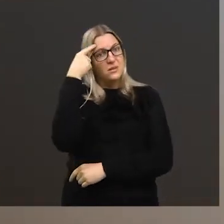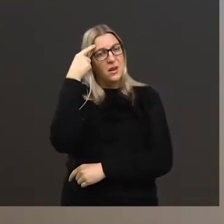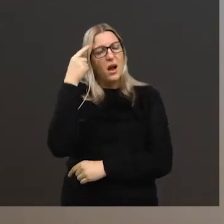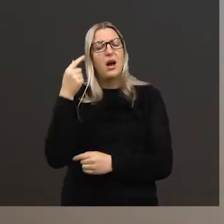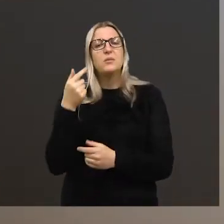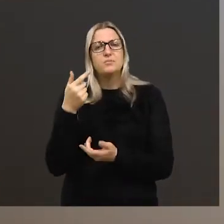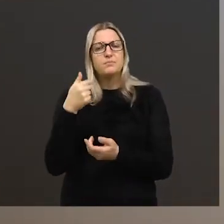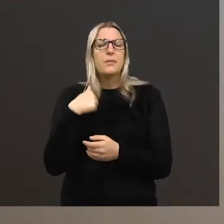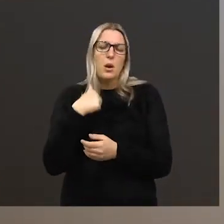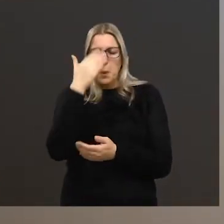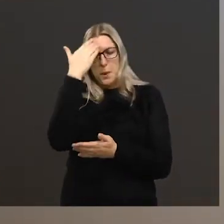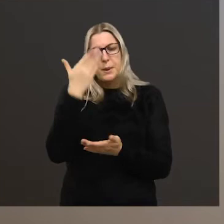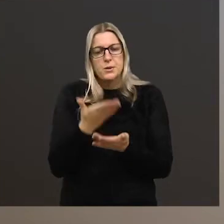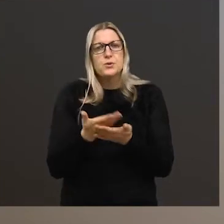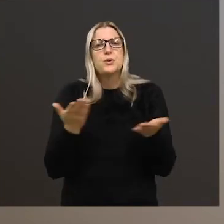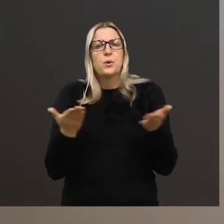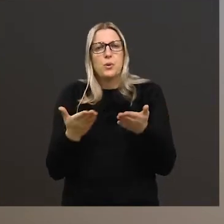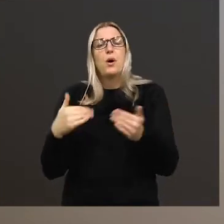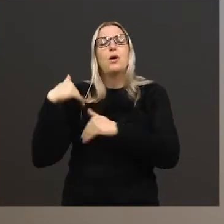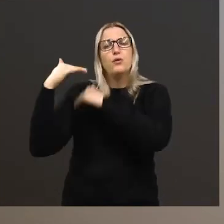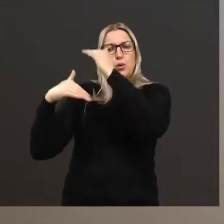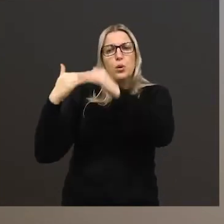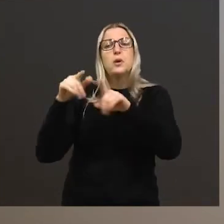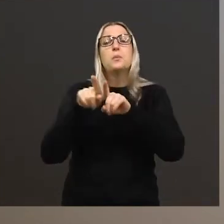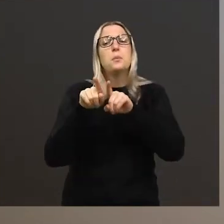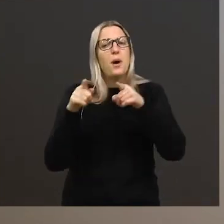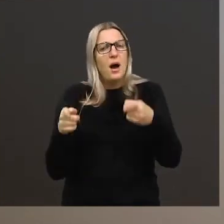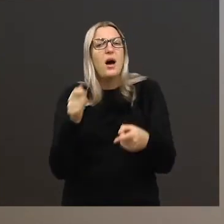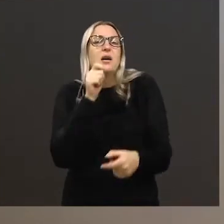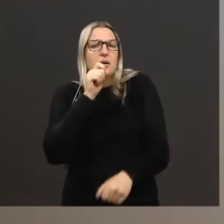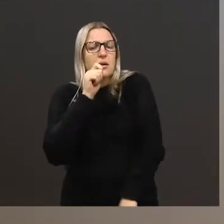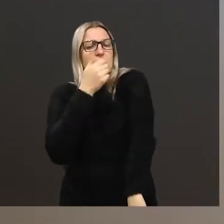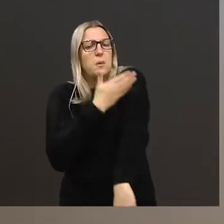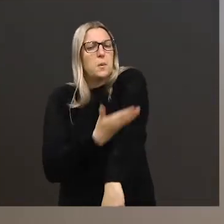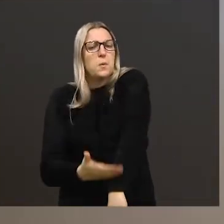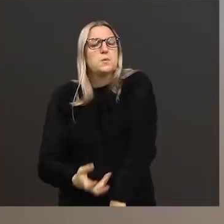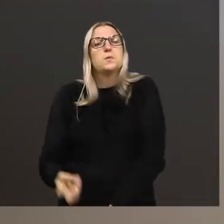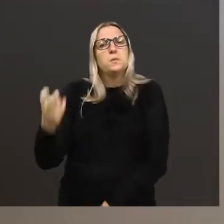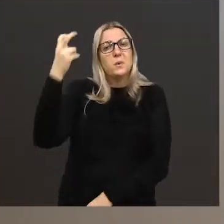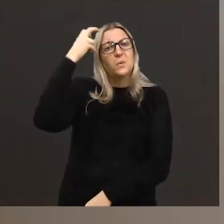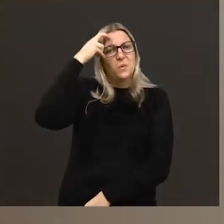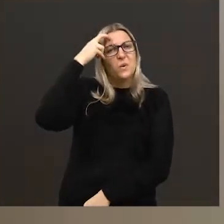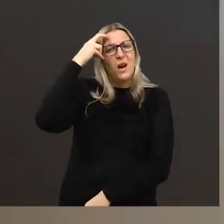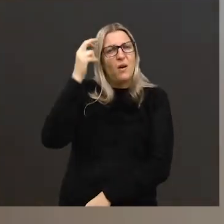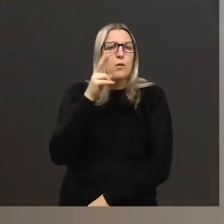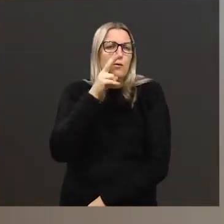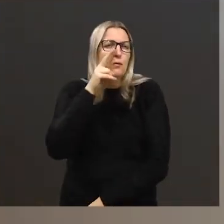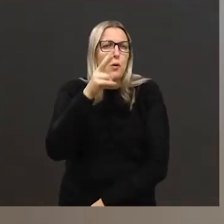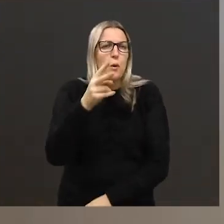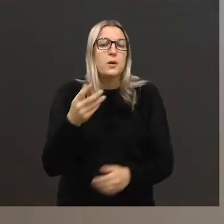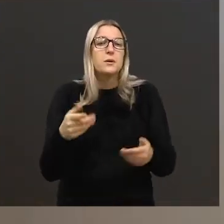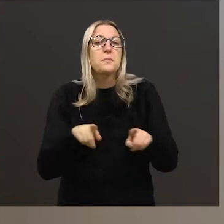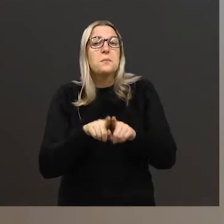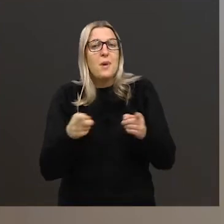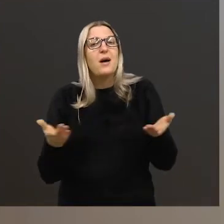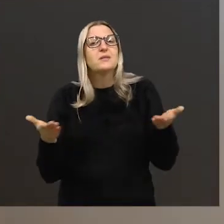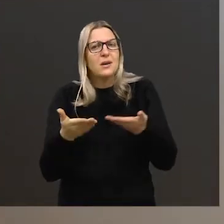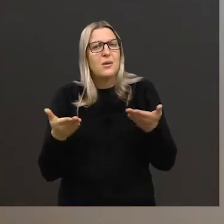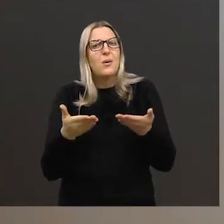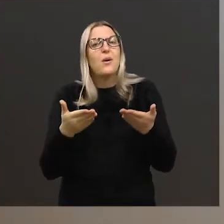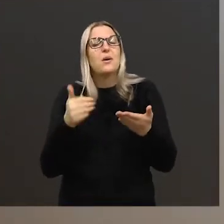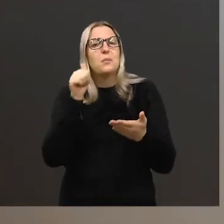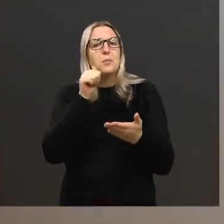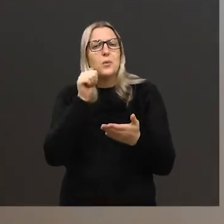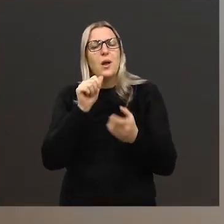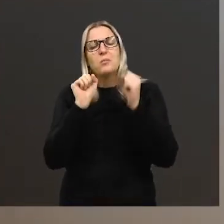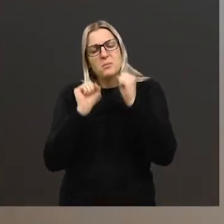parece que a gente vem evoluindo, mas que a questão cultural ainda é muito forte, e a questão de que agora as mulheres podem chegar até